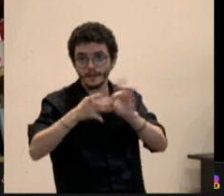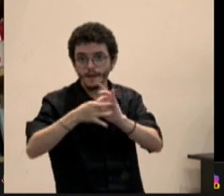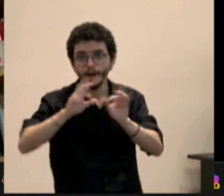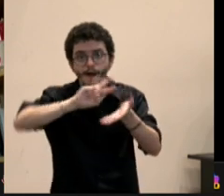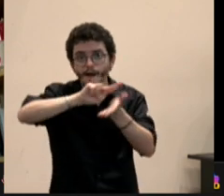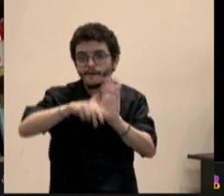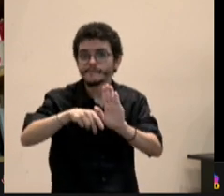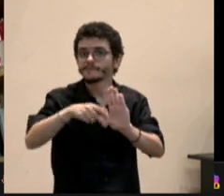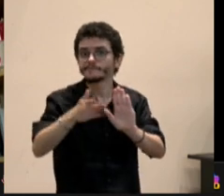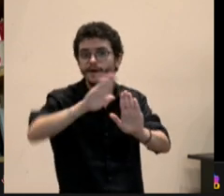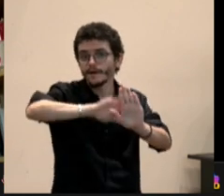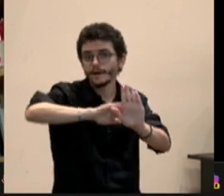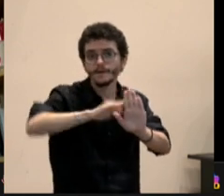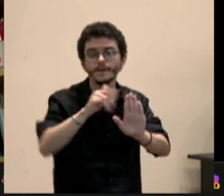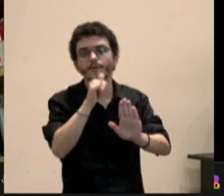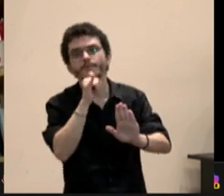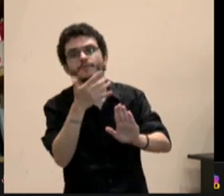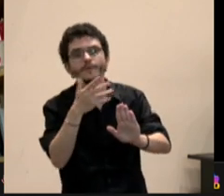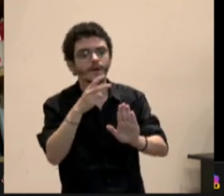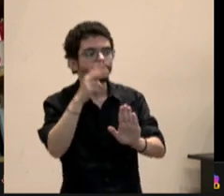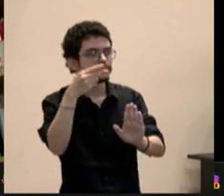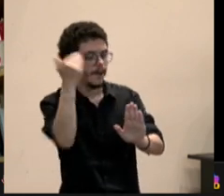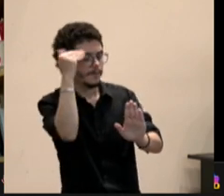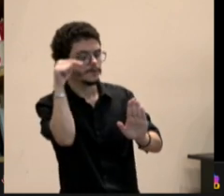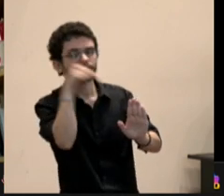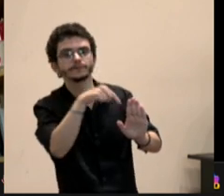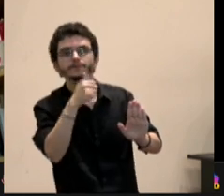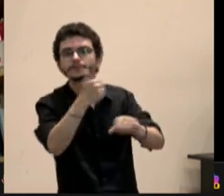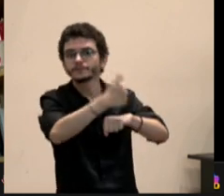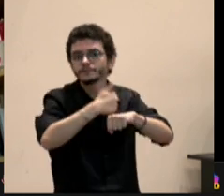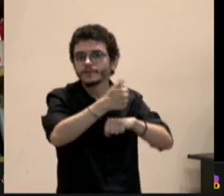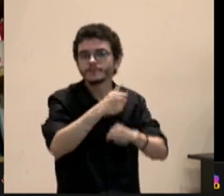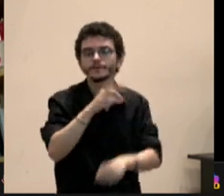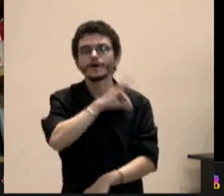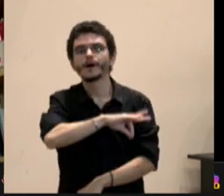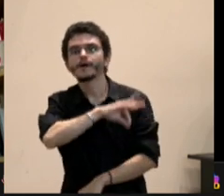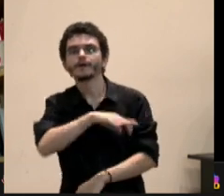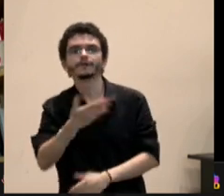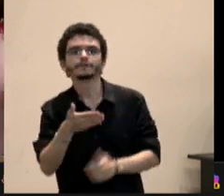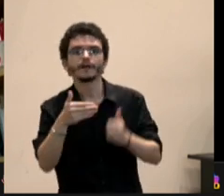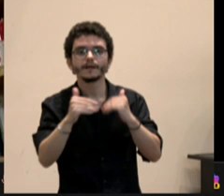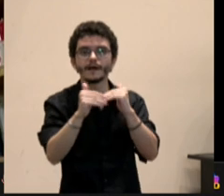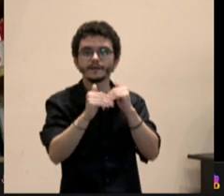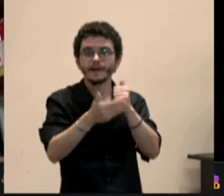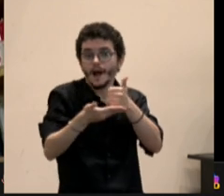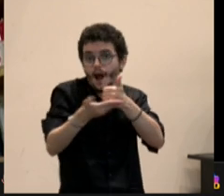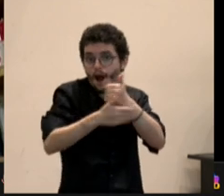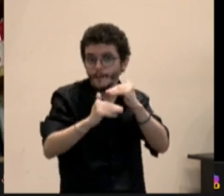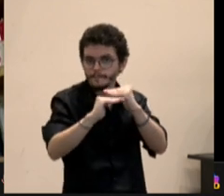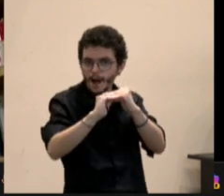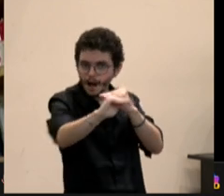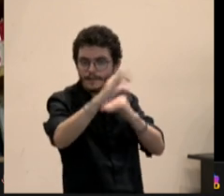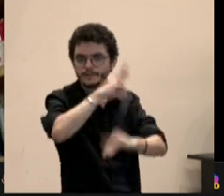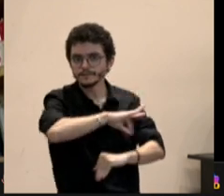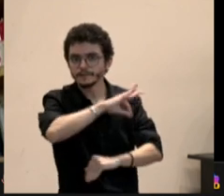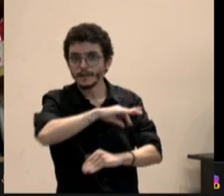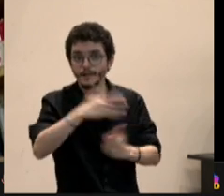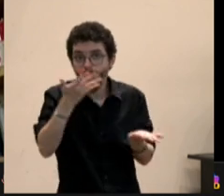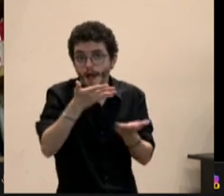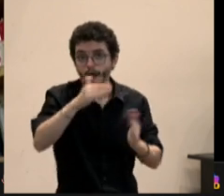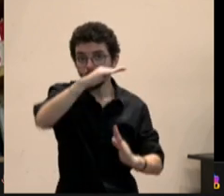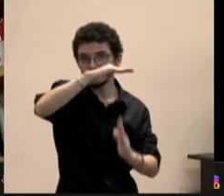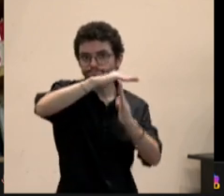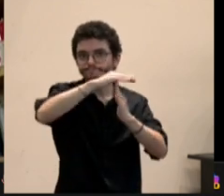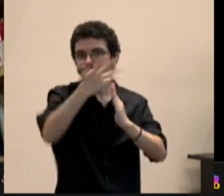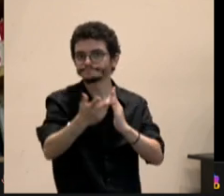o reconhecimento profissional, a remuneração, onde o piso virou teto, como bem colocou o colega do sindicato